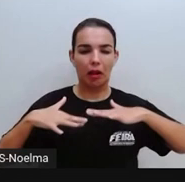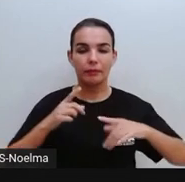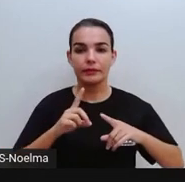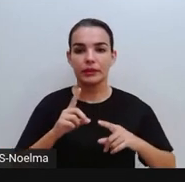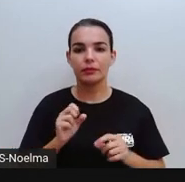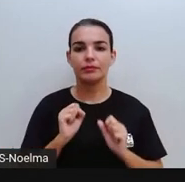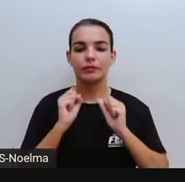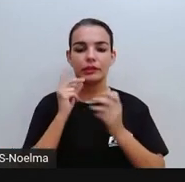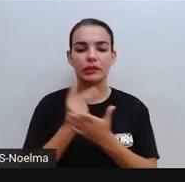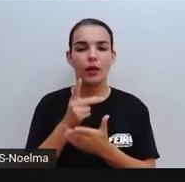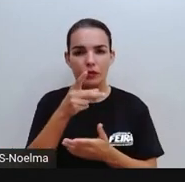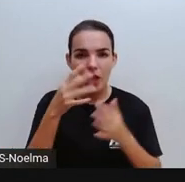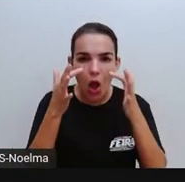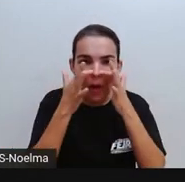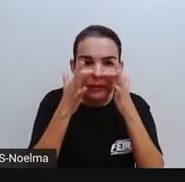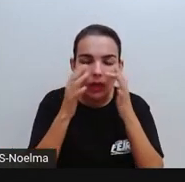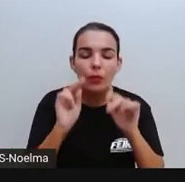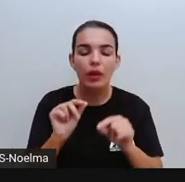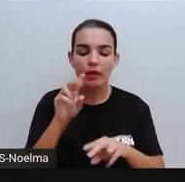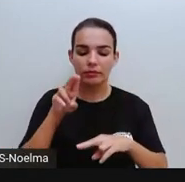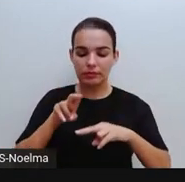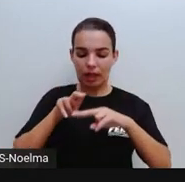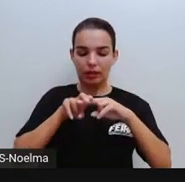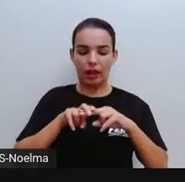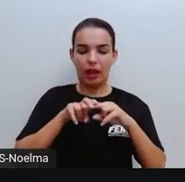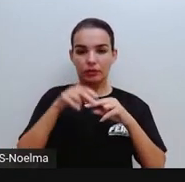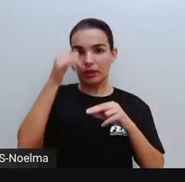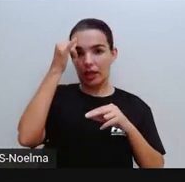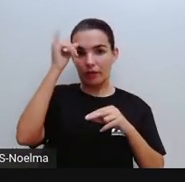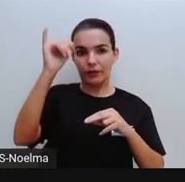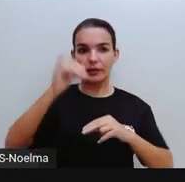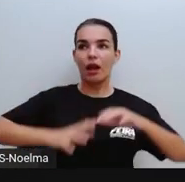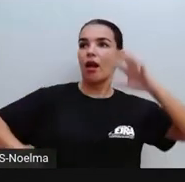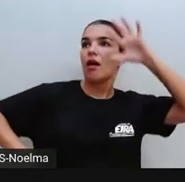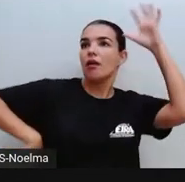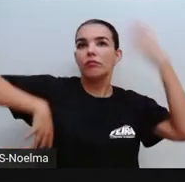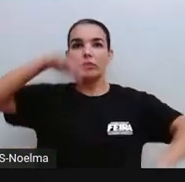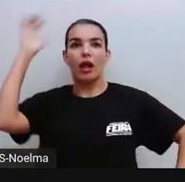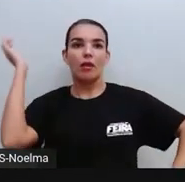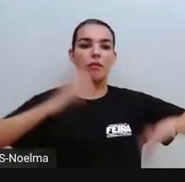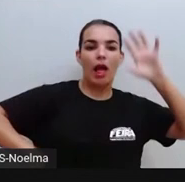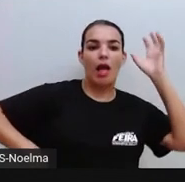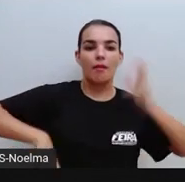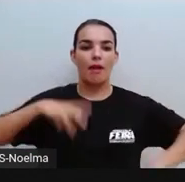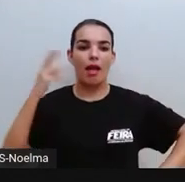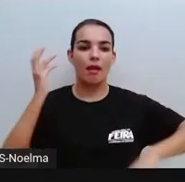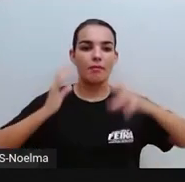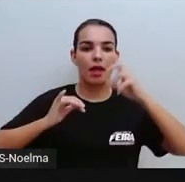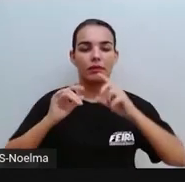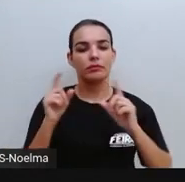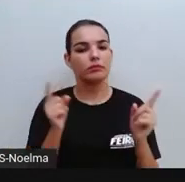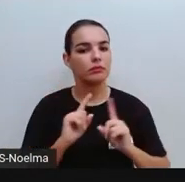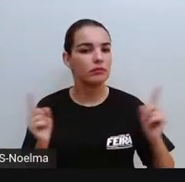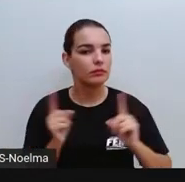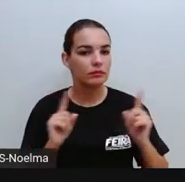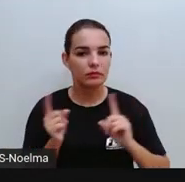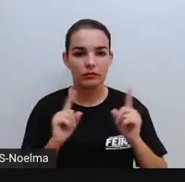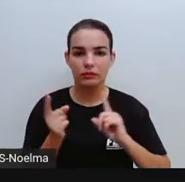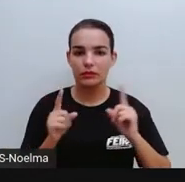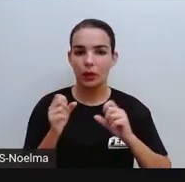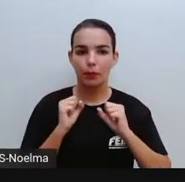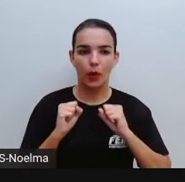observa no Jornal Nacional mais sentados evita né o é o uso das mãos como a prova tá fazendo aqui